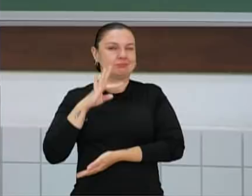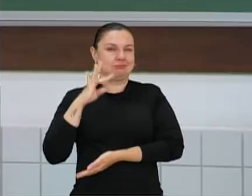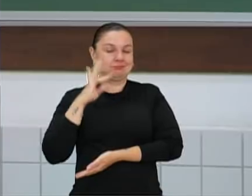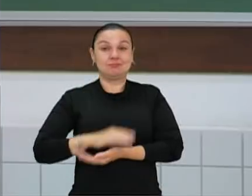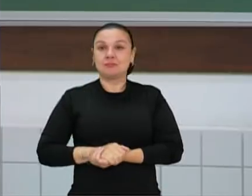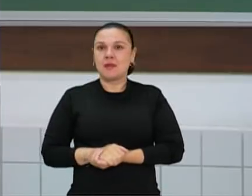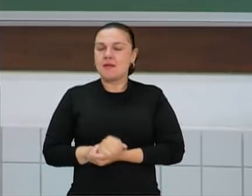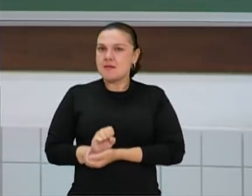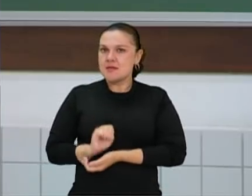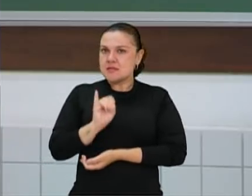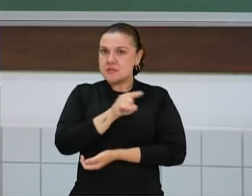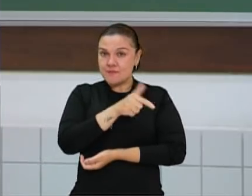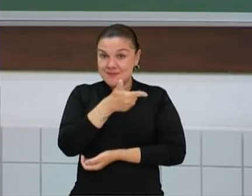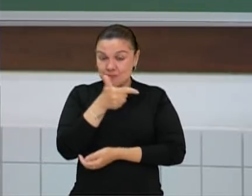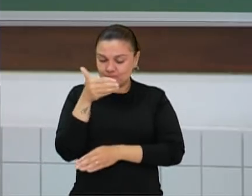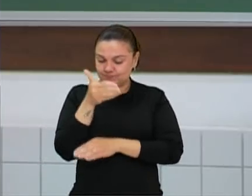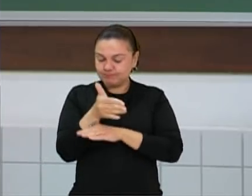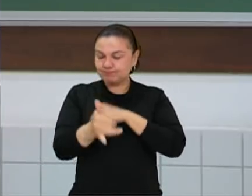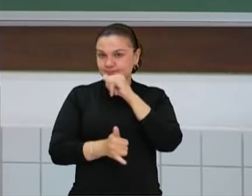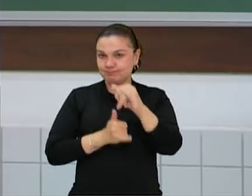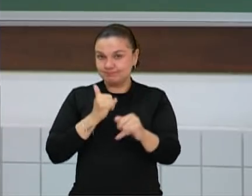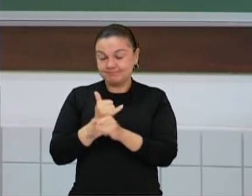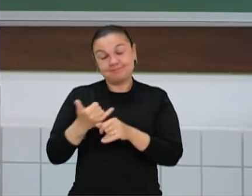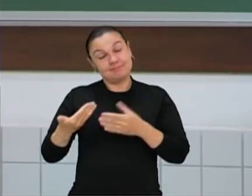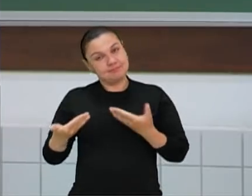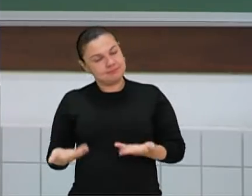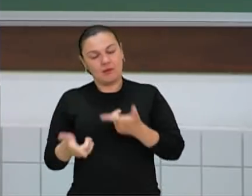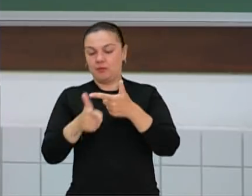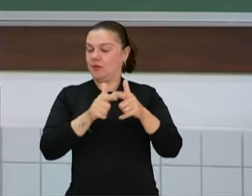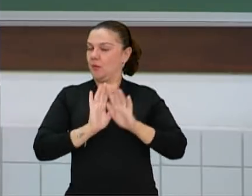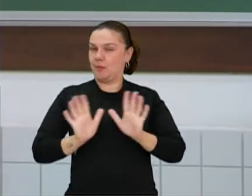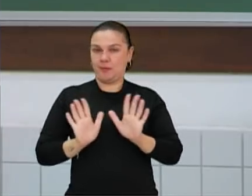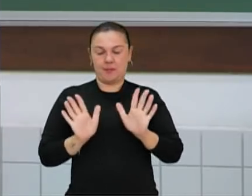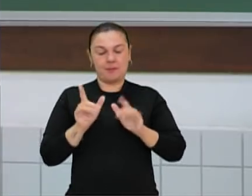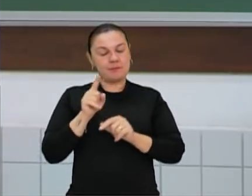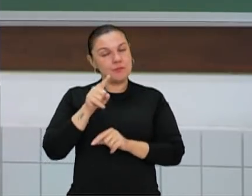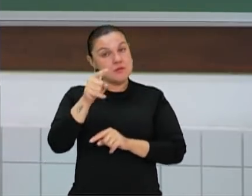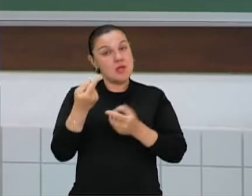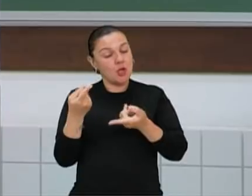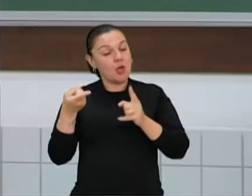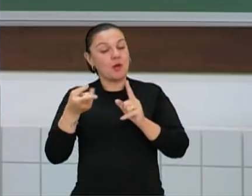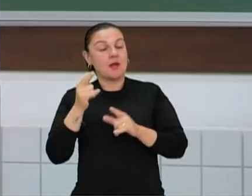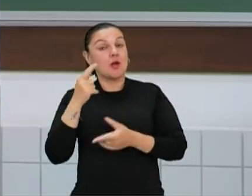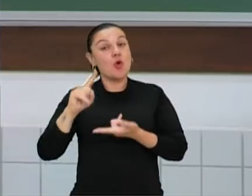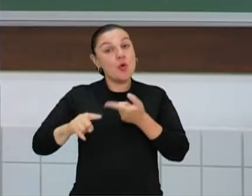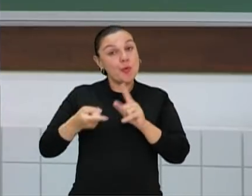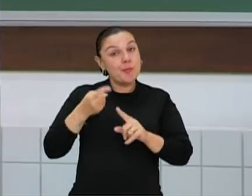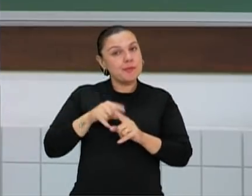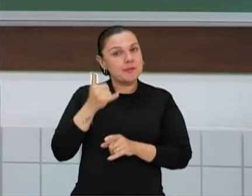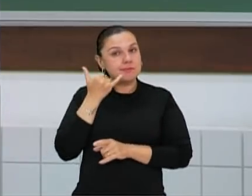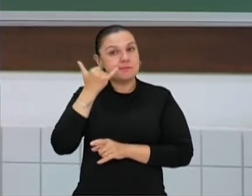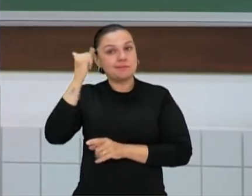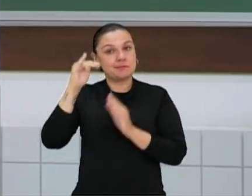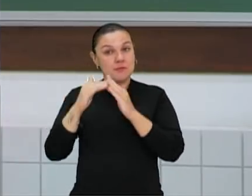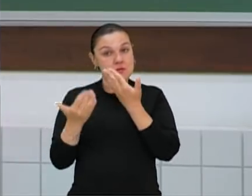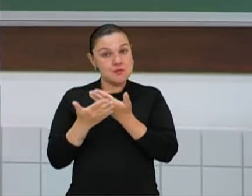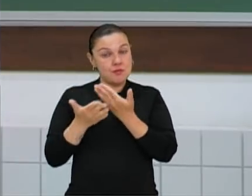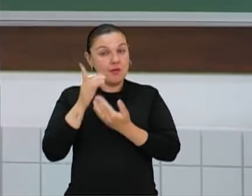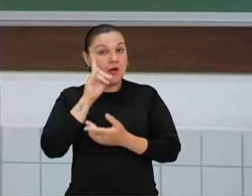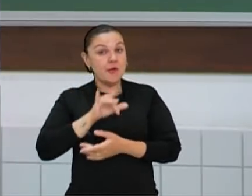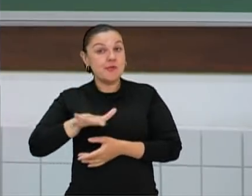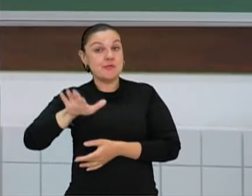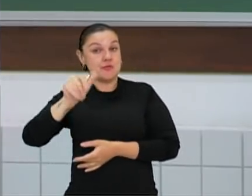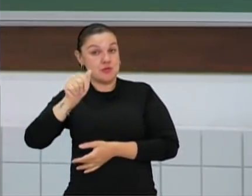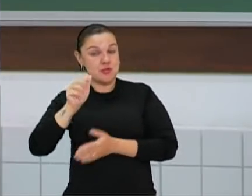hein? E se você não tem acesso a essas ferramentas, não tem problema. É só ver qual a data, qual dia que a sua escola